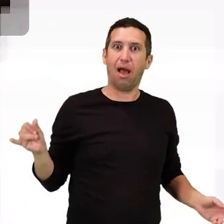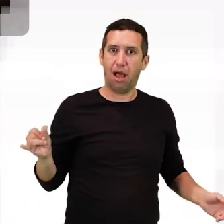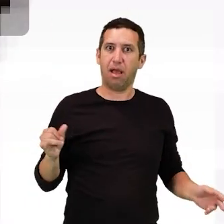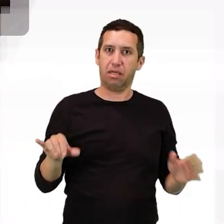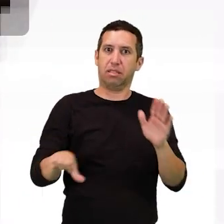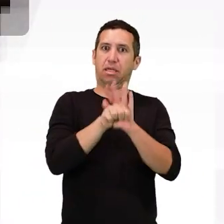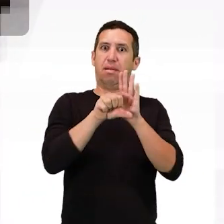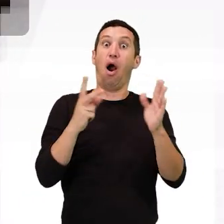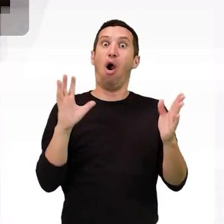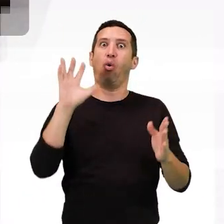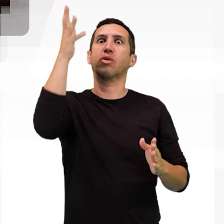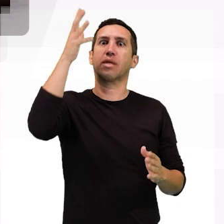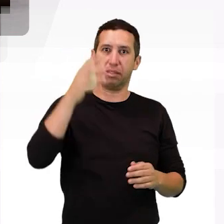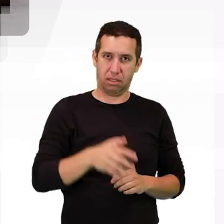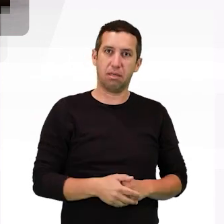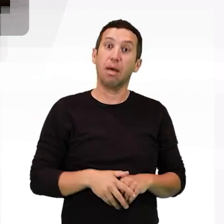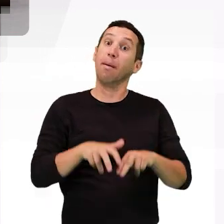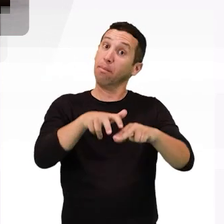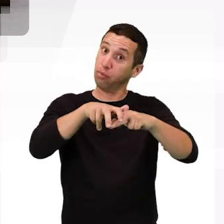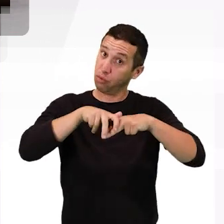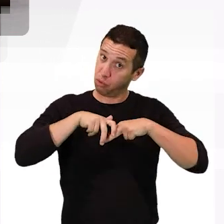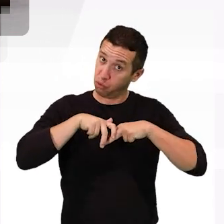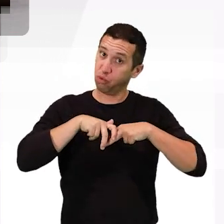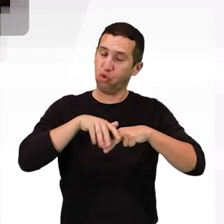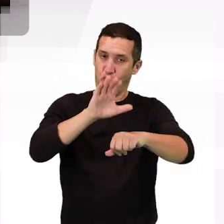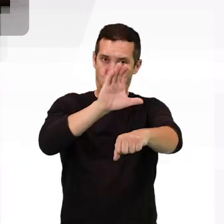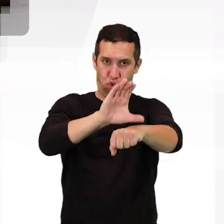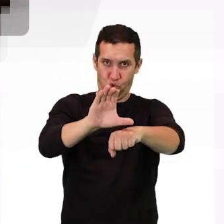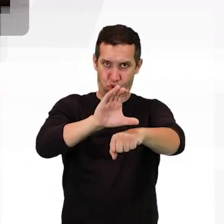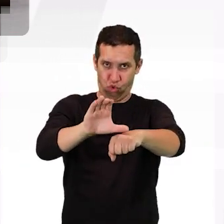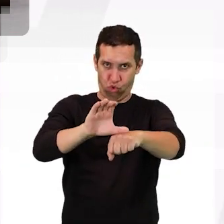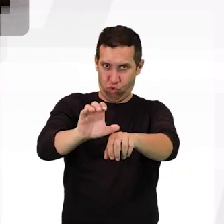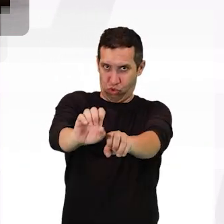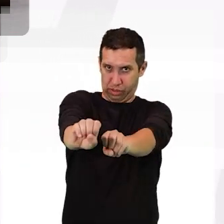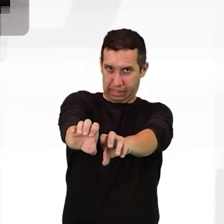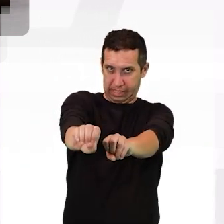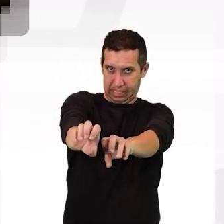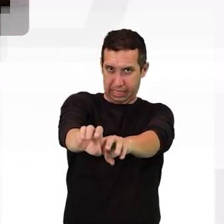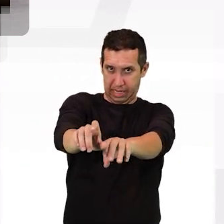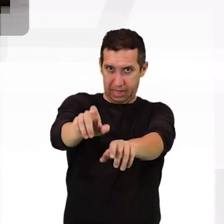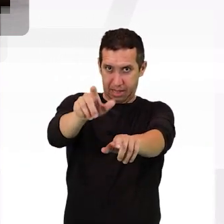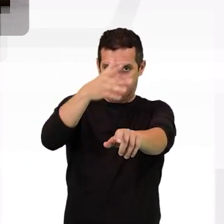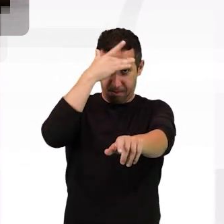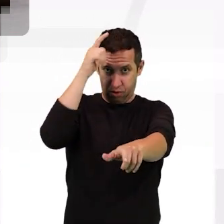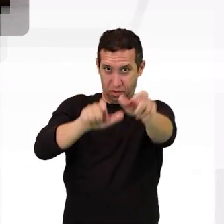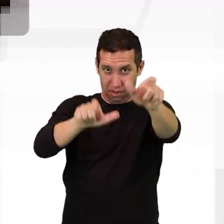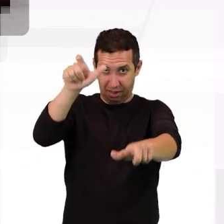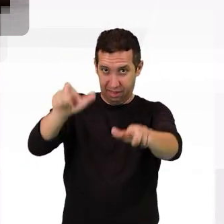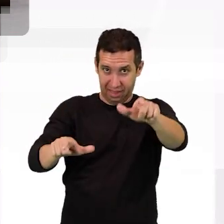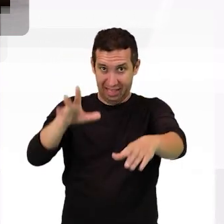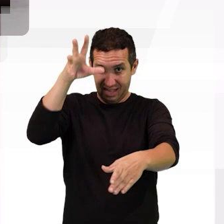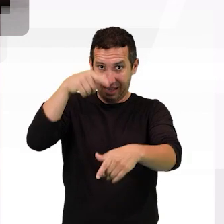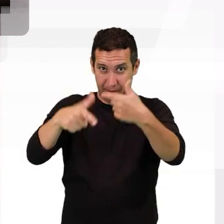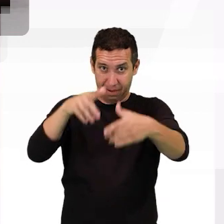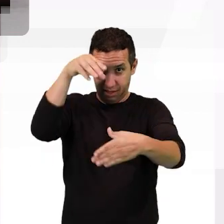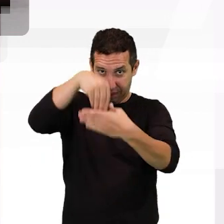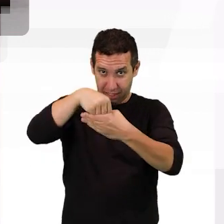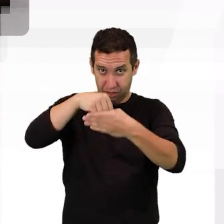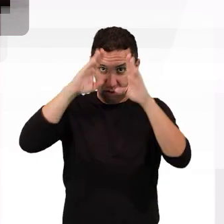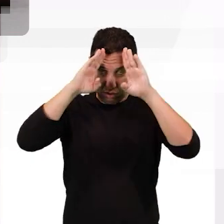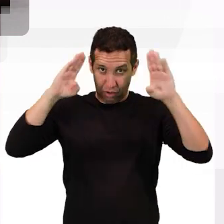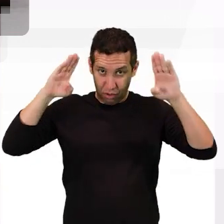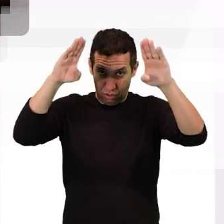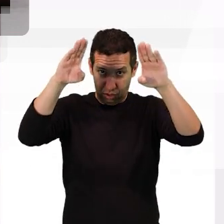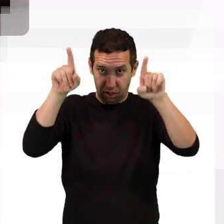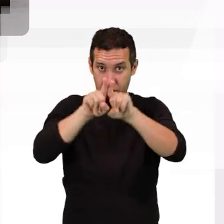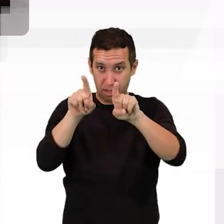pode ajudar, sim, a evitar que esse crime tão bárbaro se concretize. Por isso, o curso de